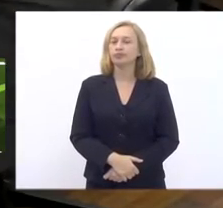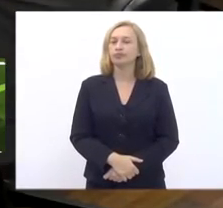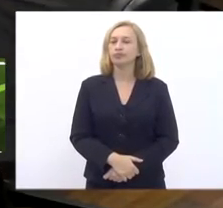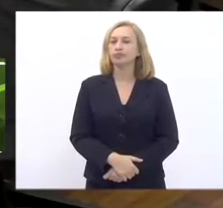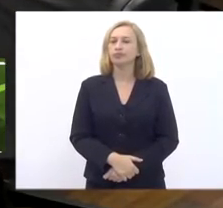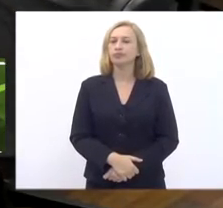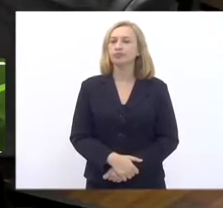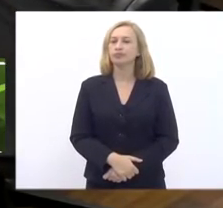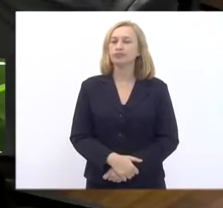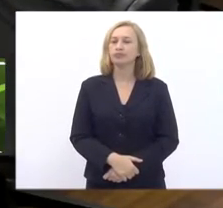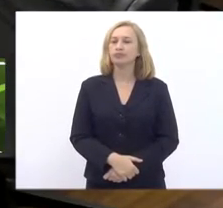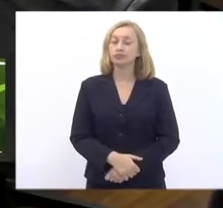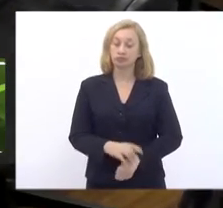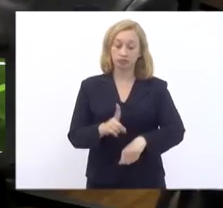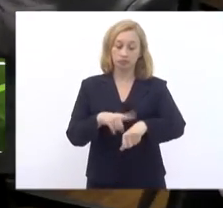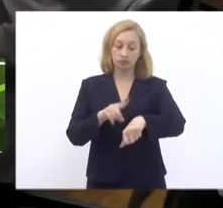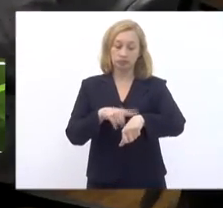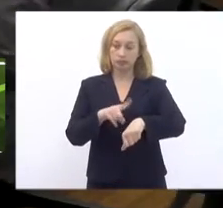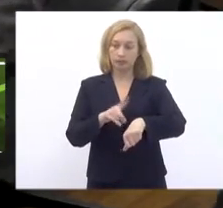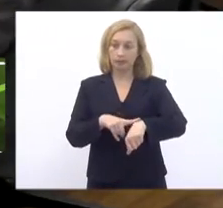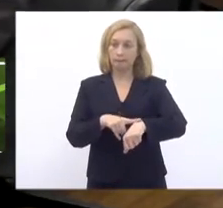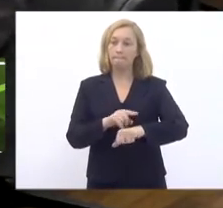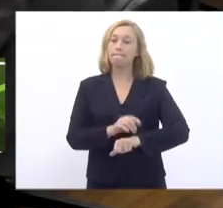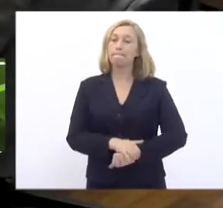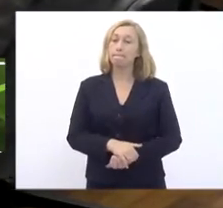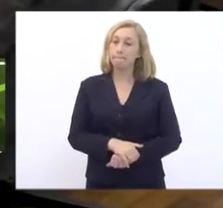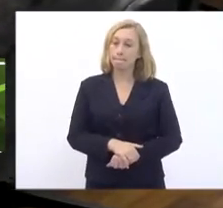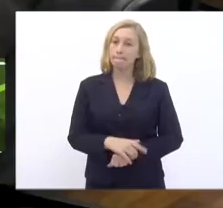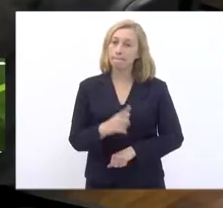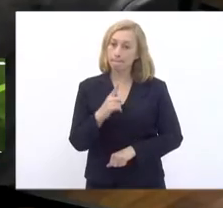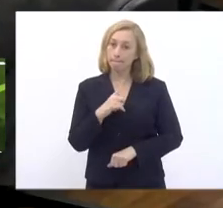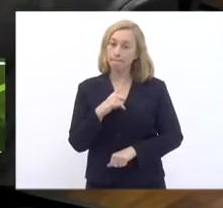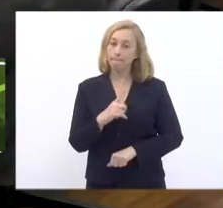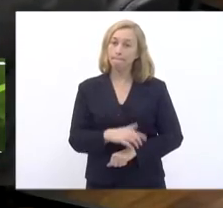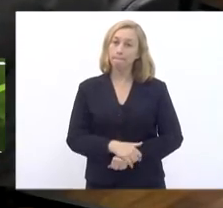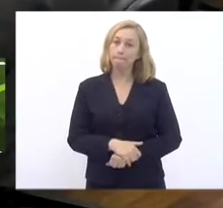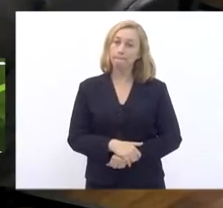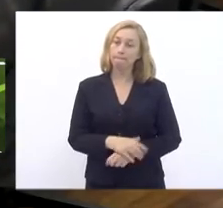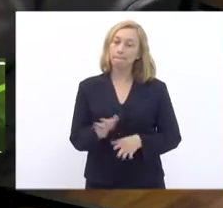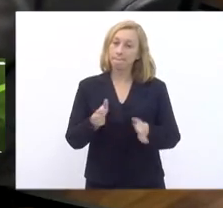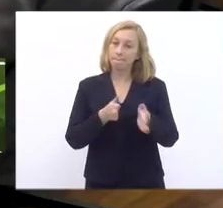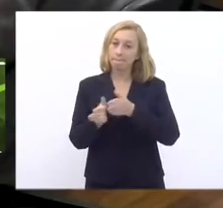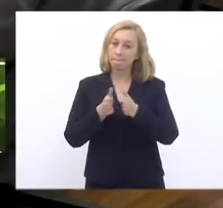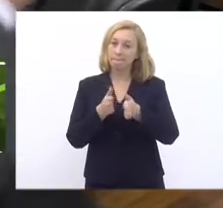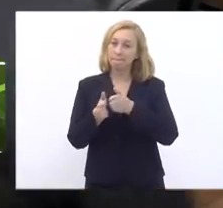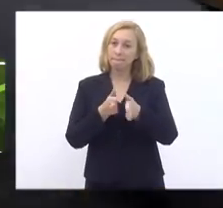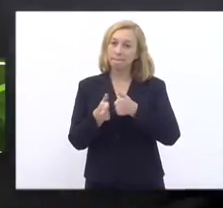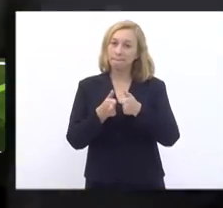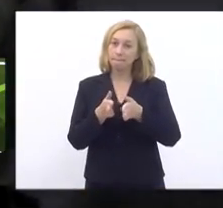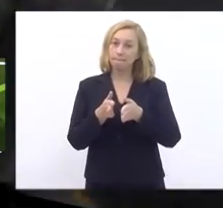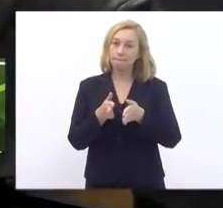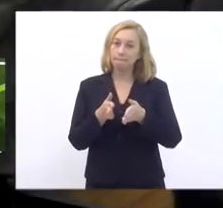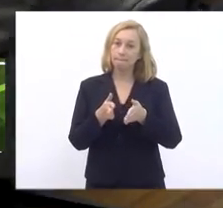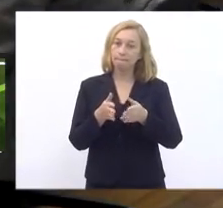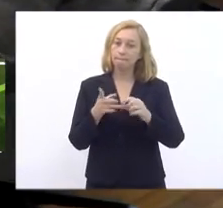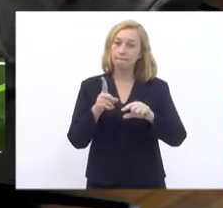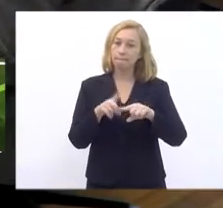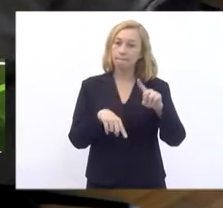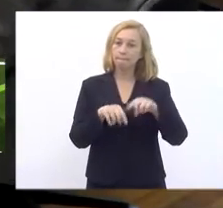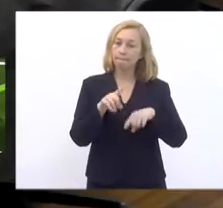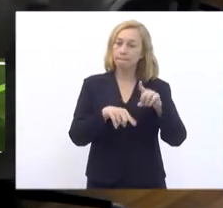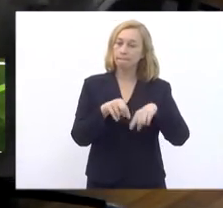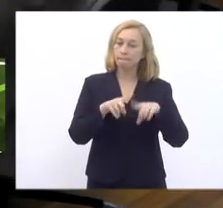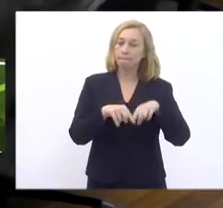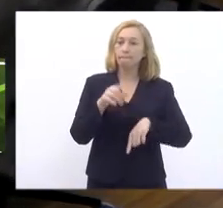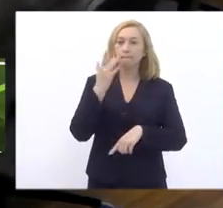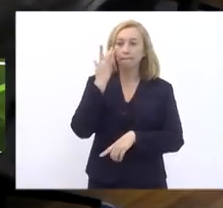Apesar do exíguo tempo, né, que a gente teve para ter acesso a esse denso material, eu